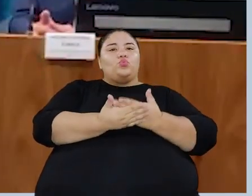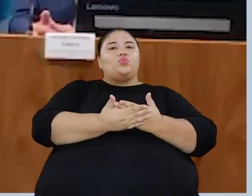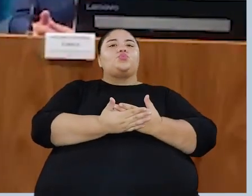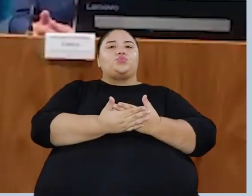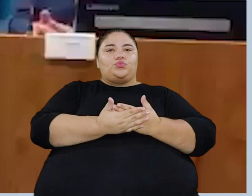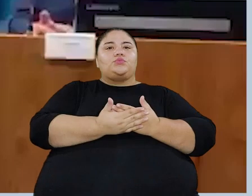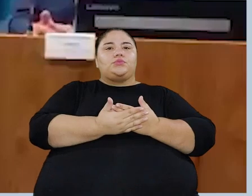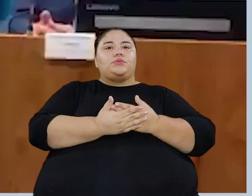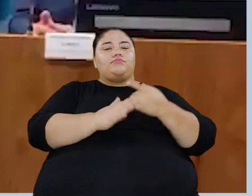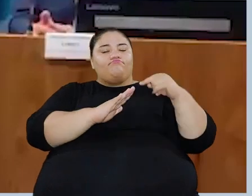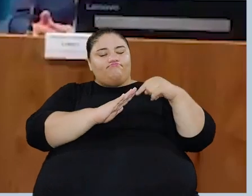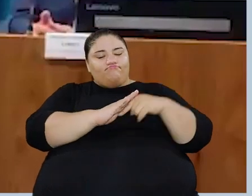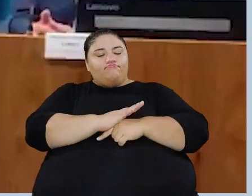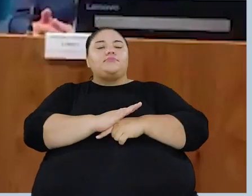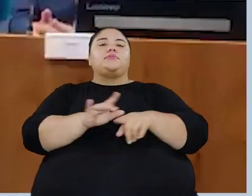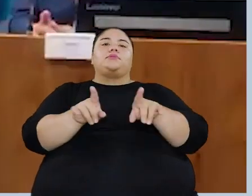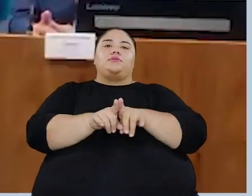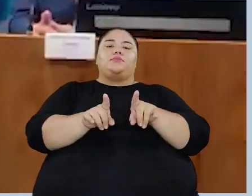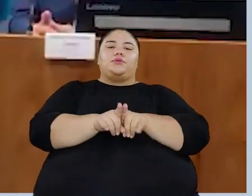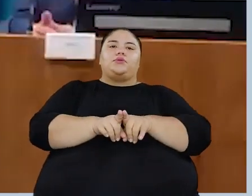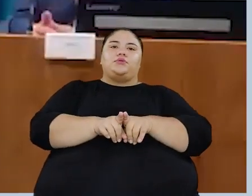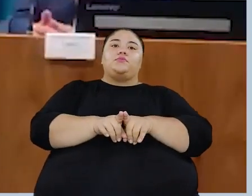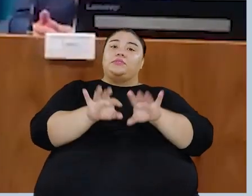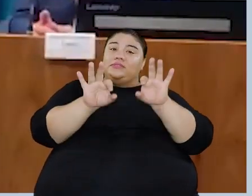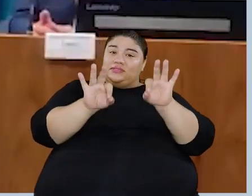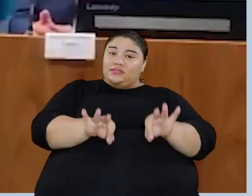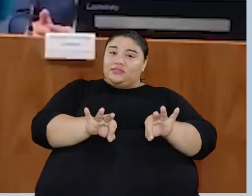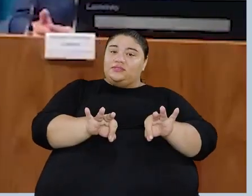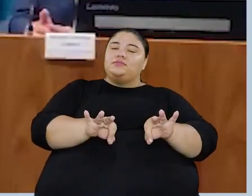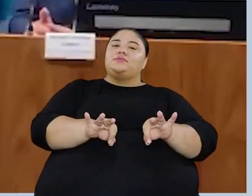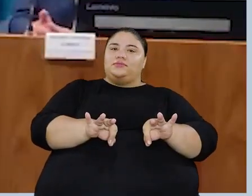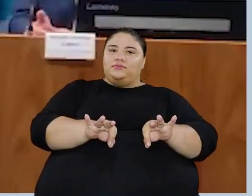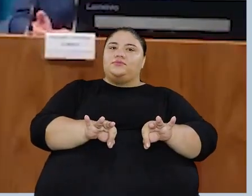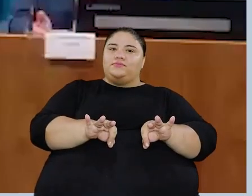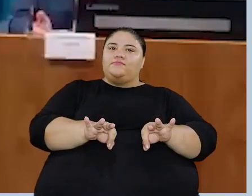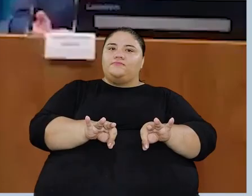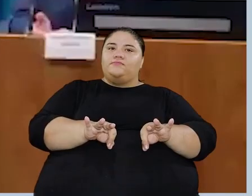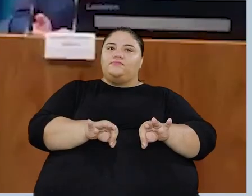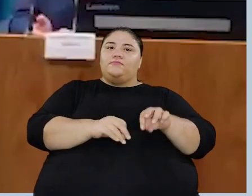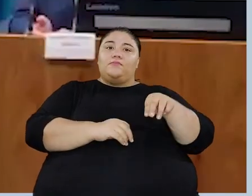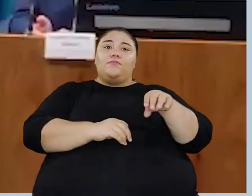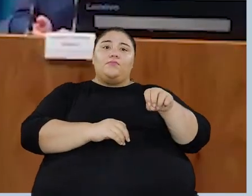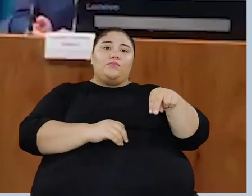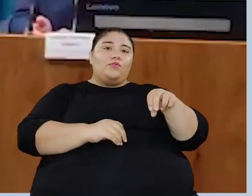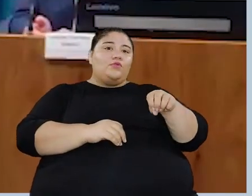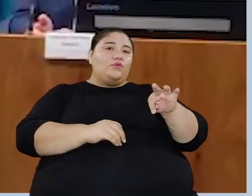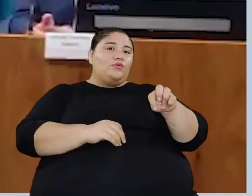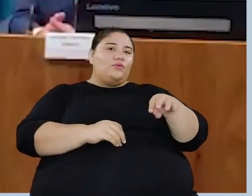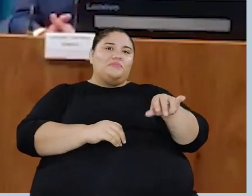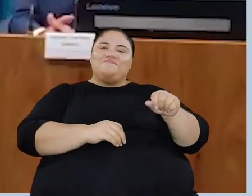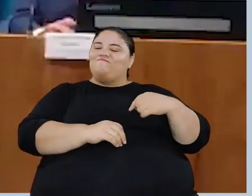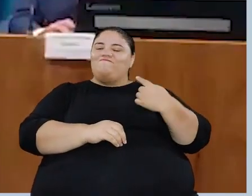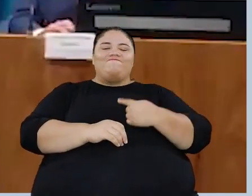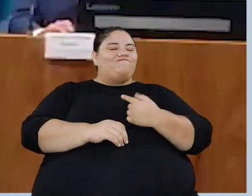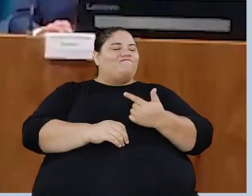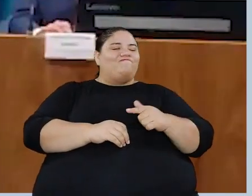para, digamos, aprofundamento. E uma certeza, né? Monotonia nós não teremos.